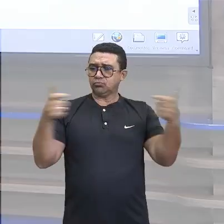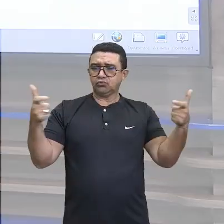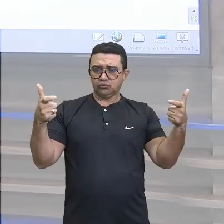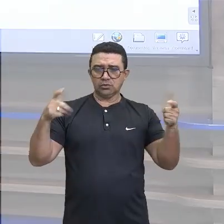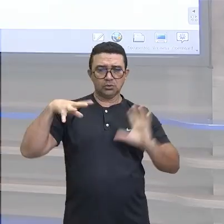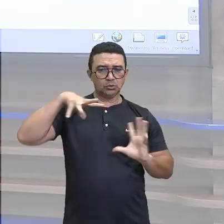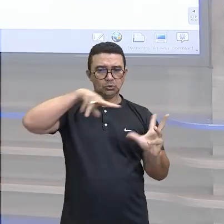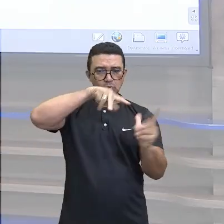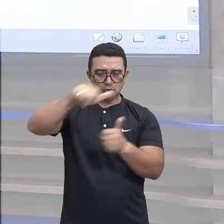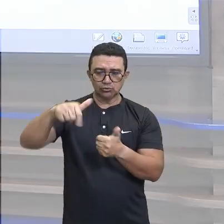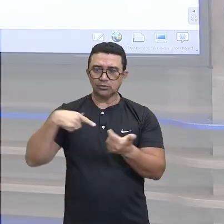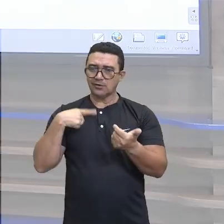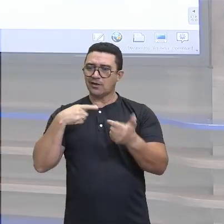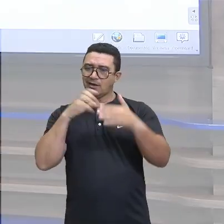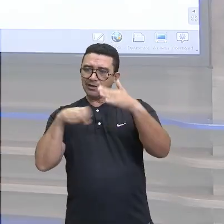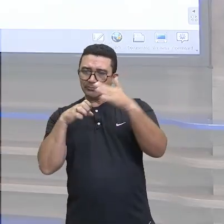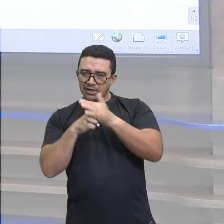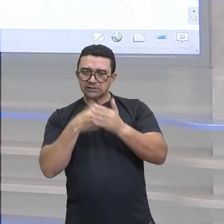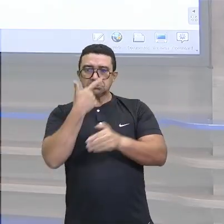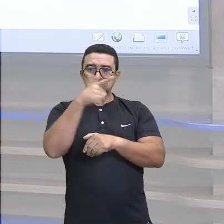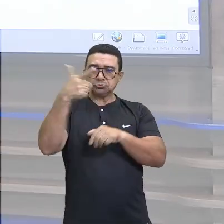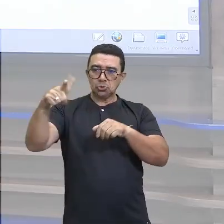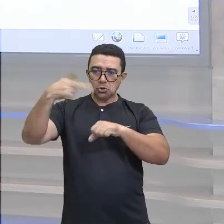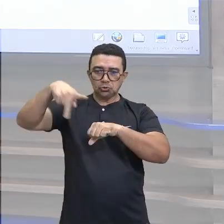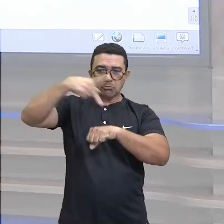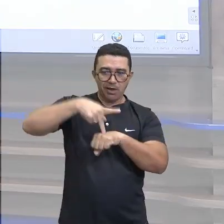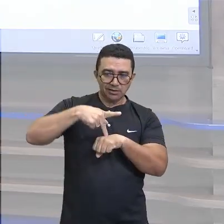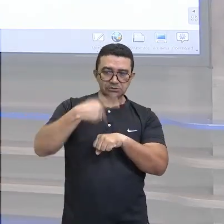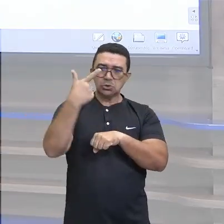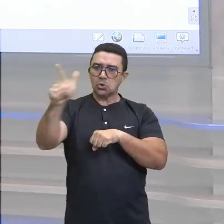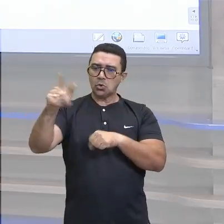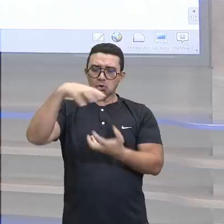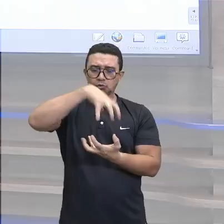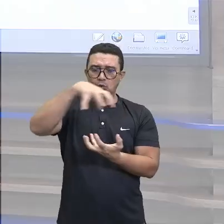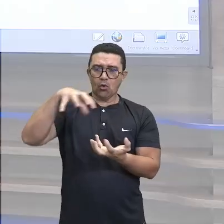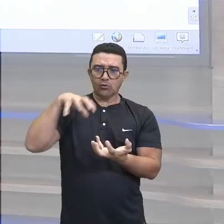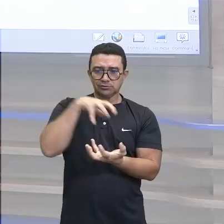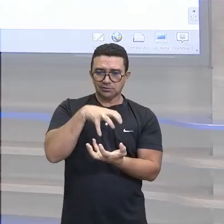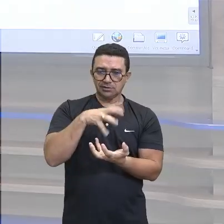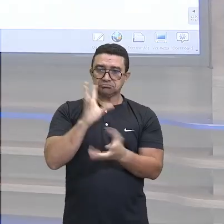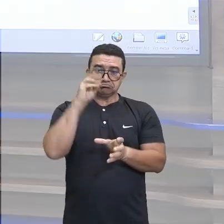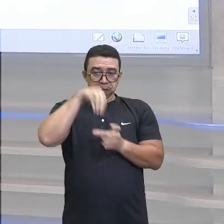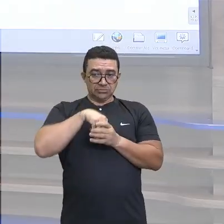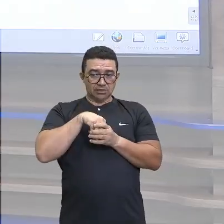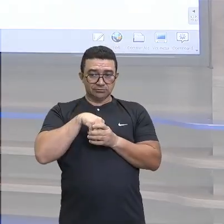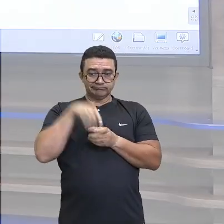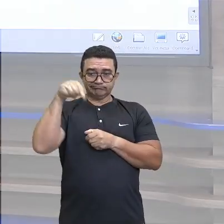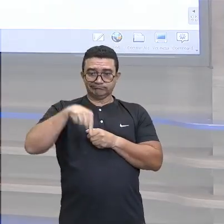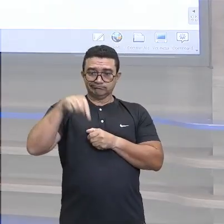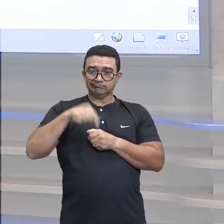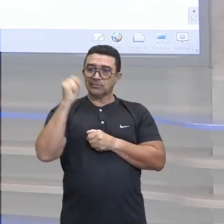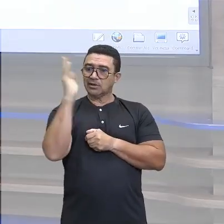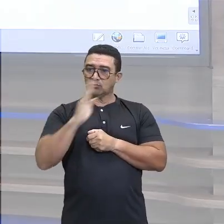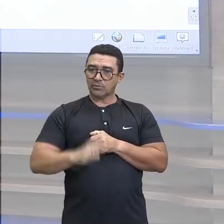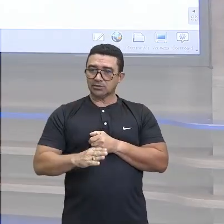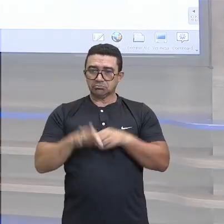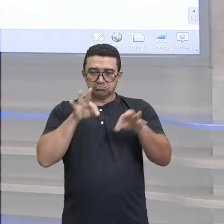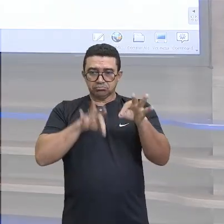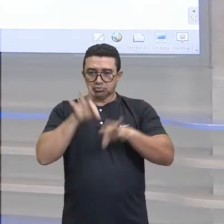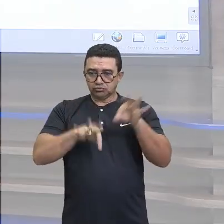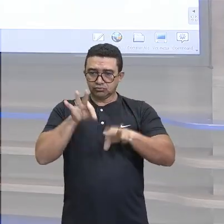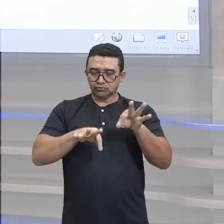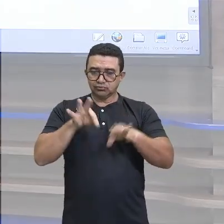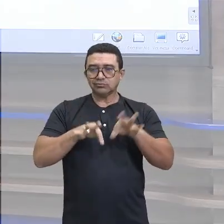empresas multinacionais que são de um país lá de outro continente e estão presentes no Brasil, produzindo coisas aqui. Só que o